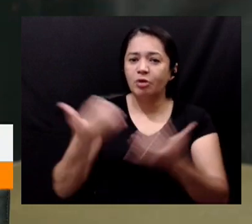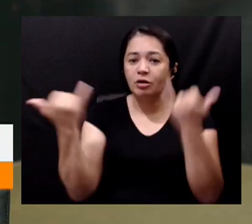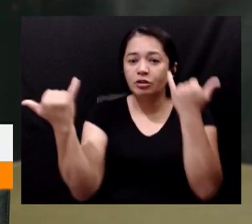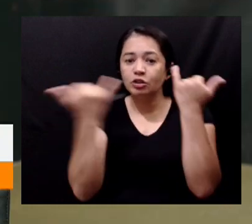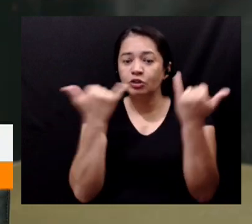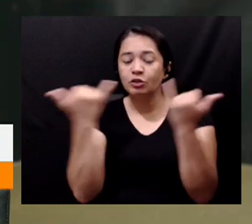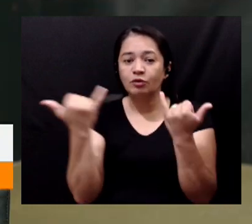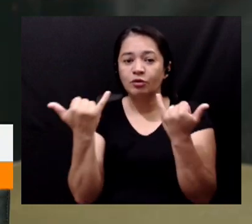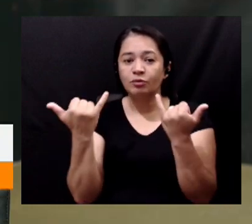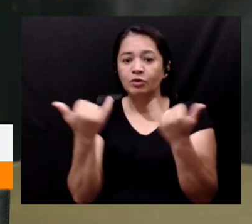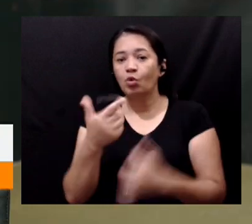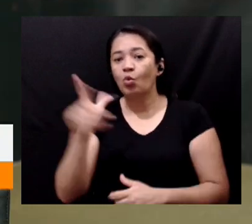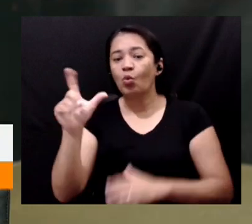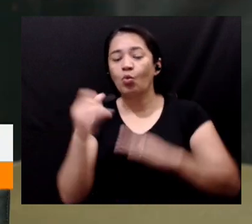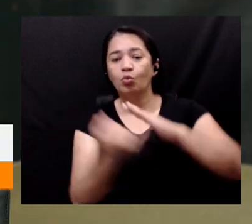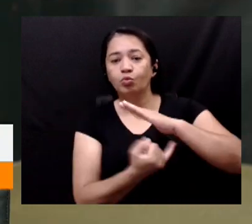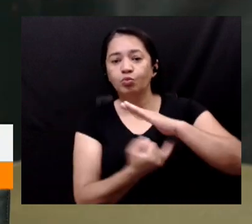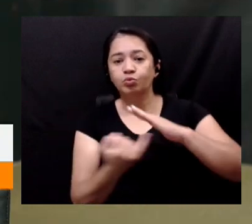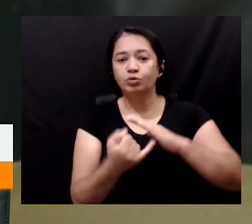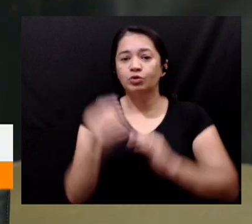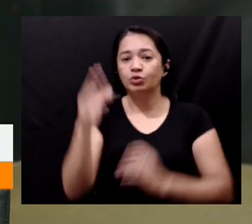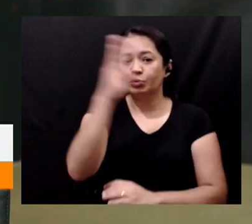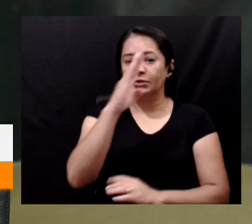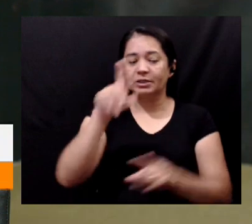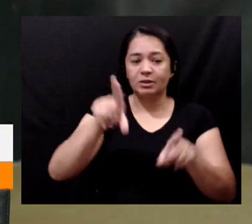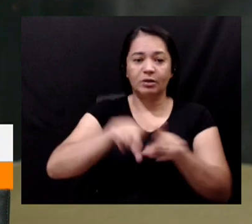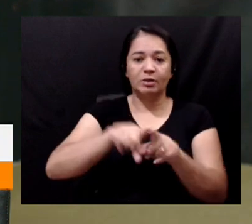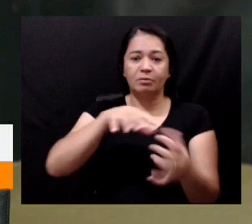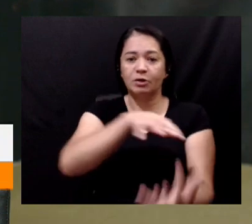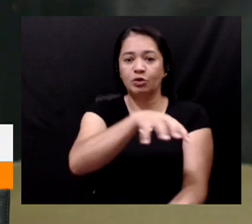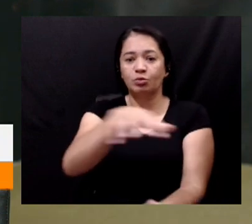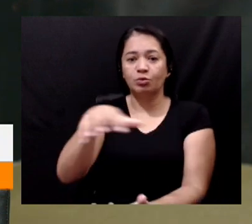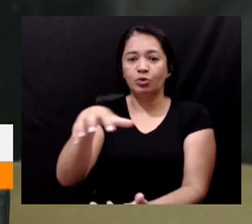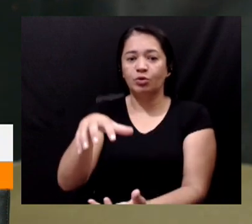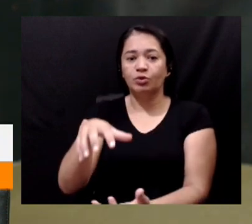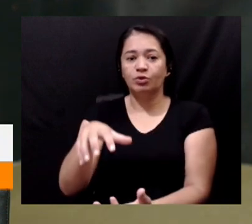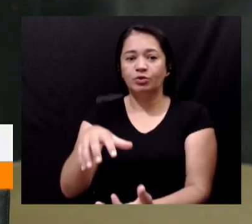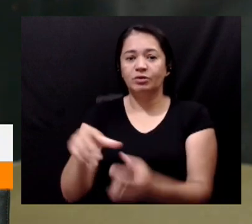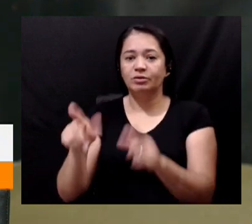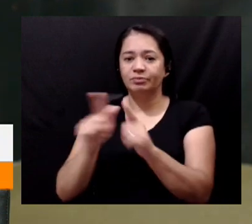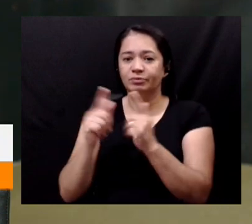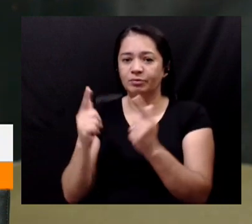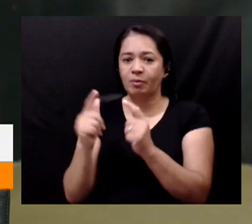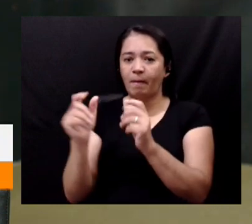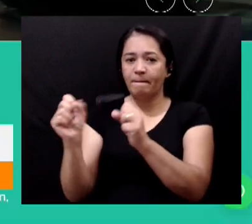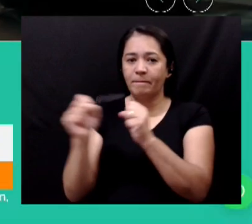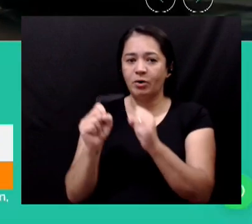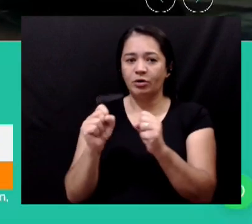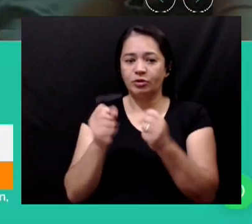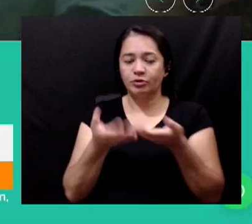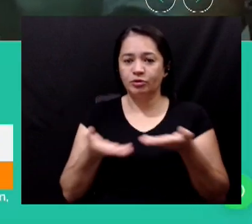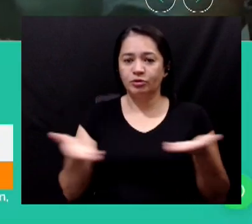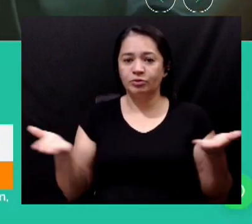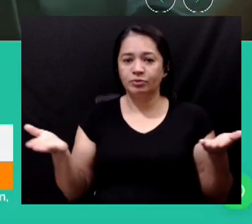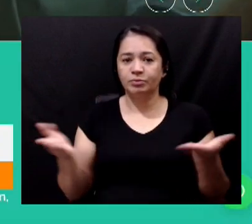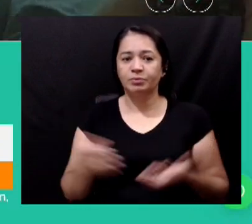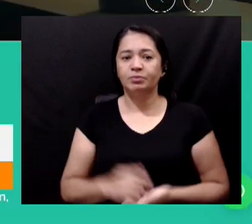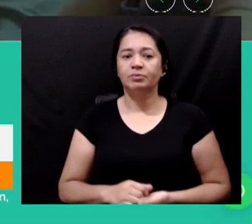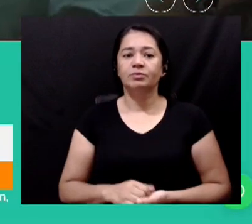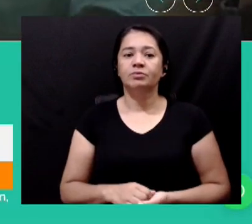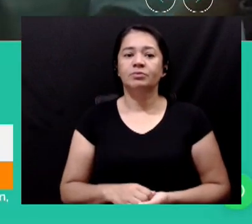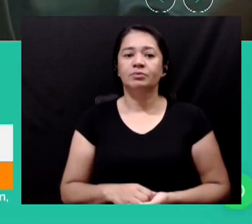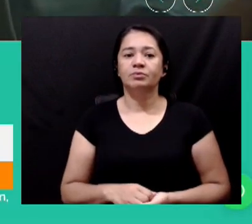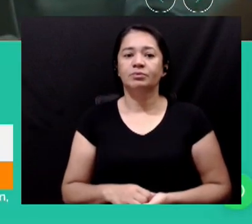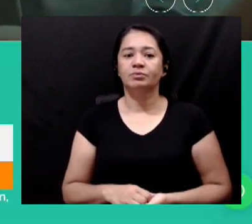outras entidades no Brasil e no mundo, né. A produção pode mostrar a página pra gente. Na página do instituto tem